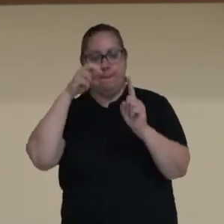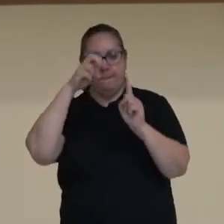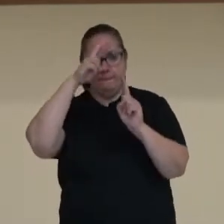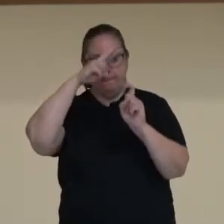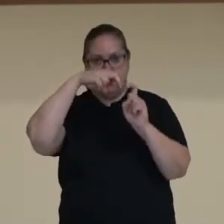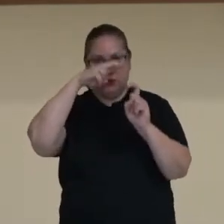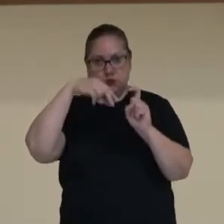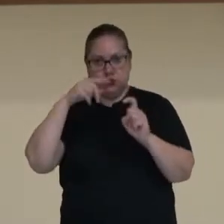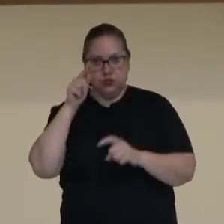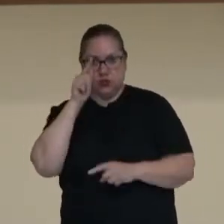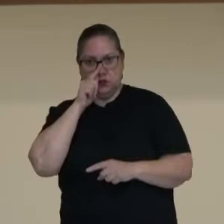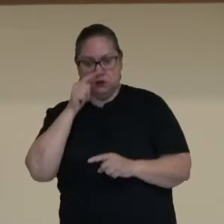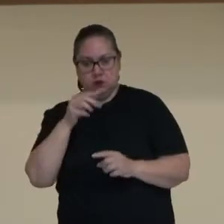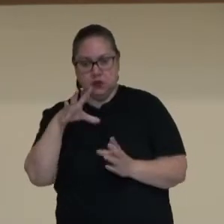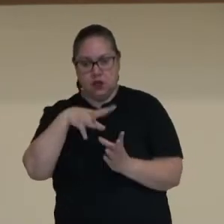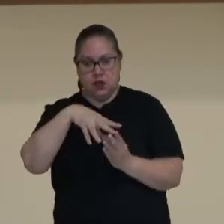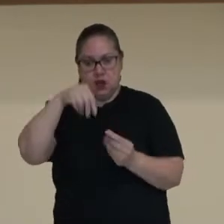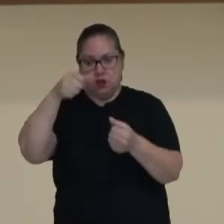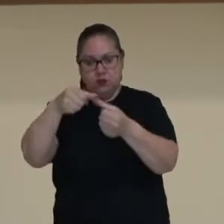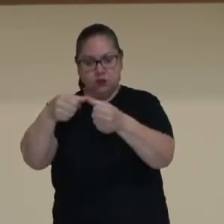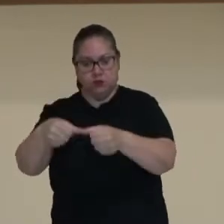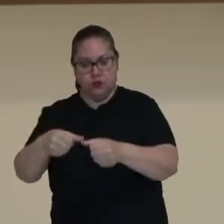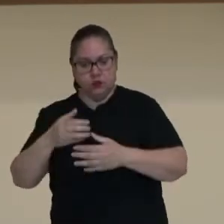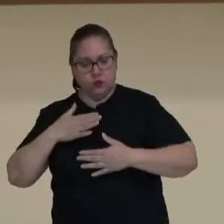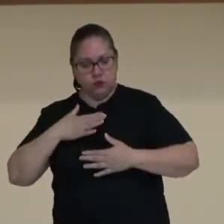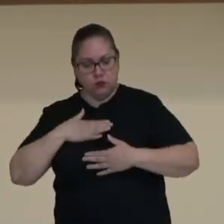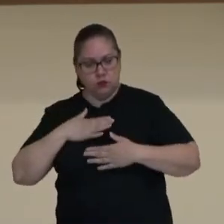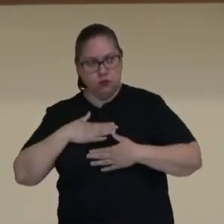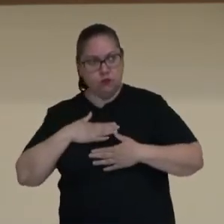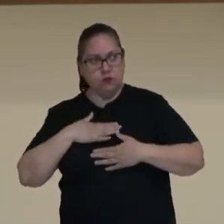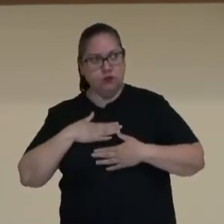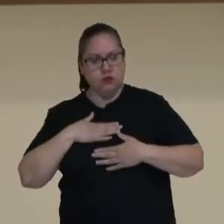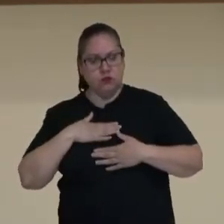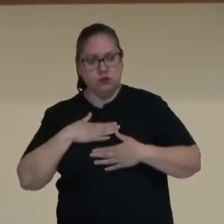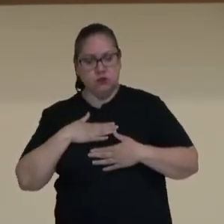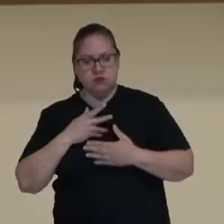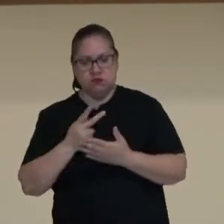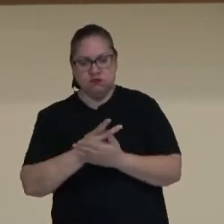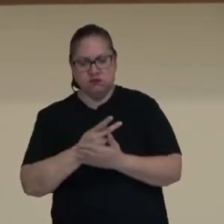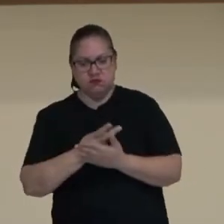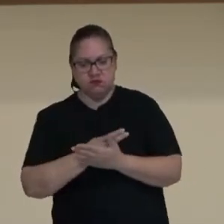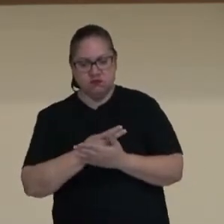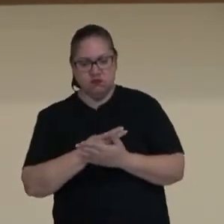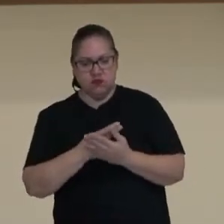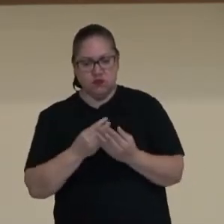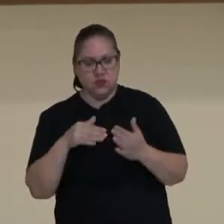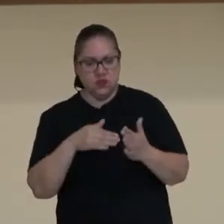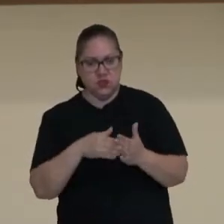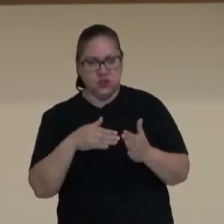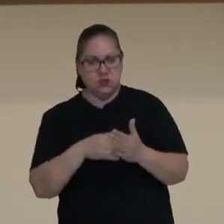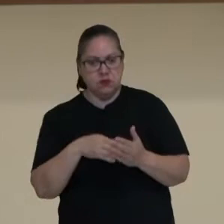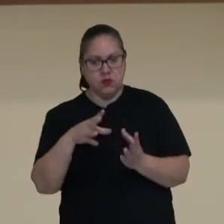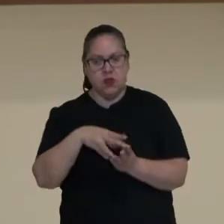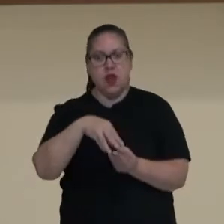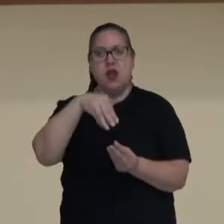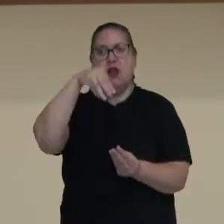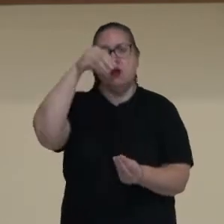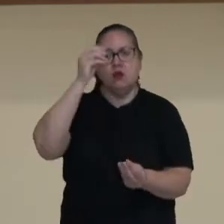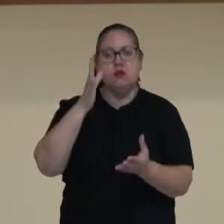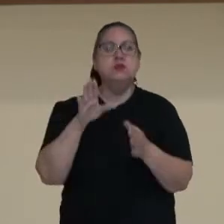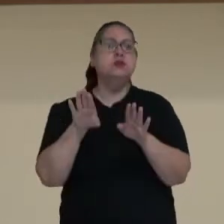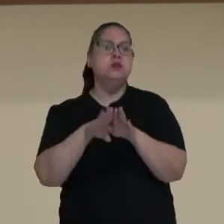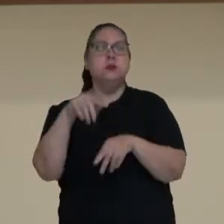onde as almas ficam. O corpo, ele é imperfeito, o corpo limita a alma. Isso também